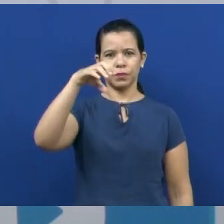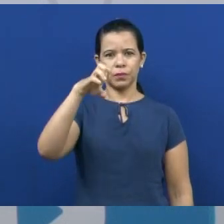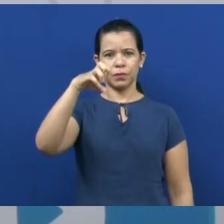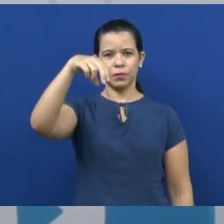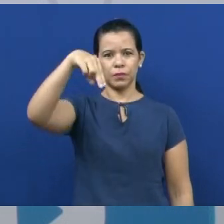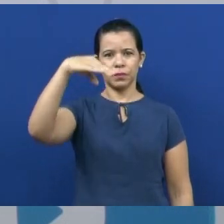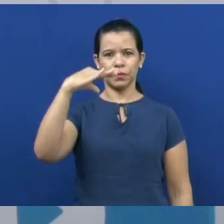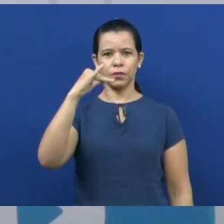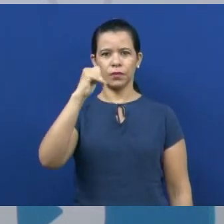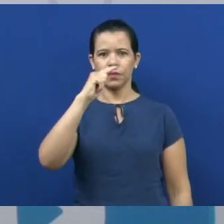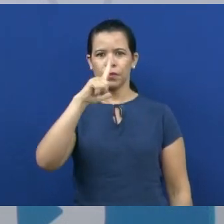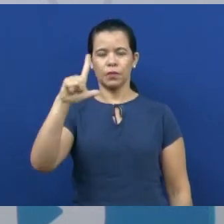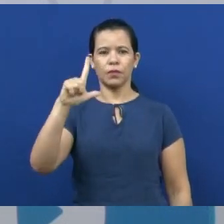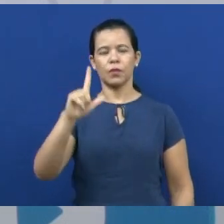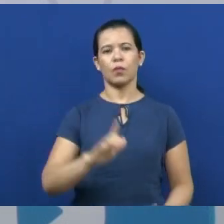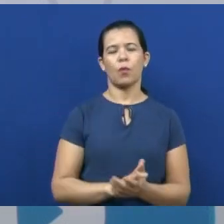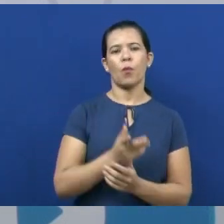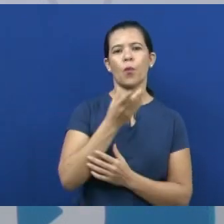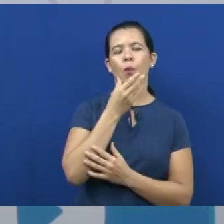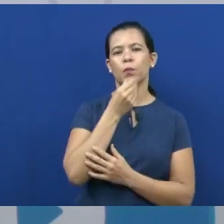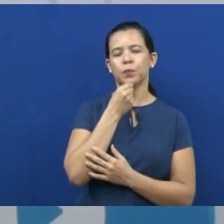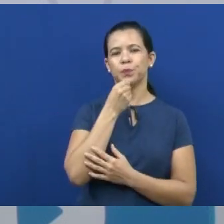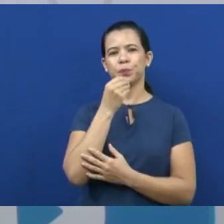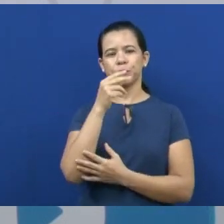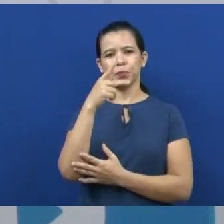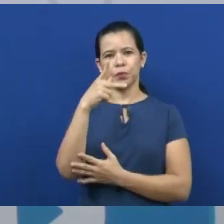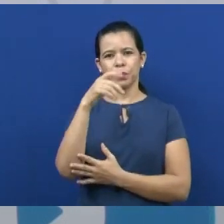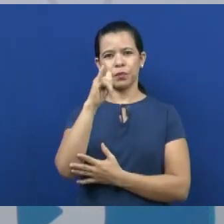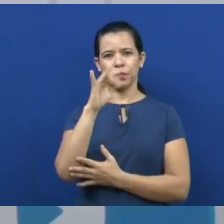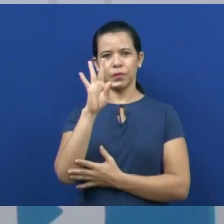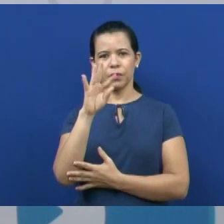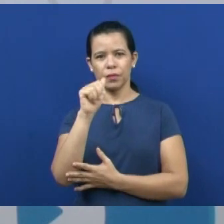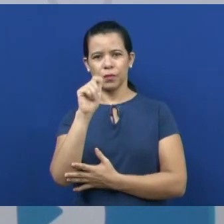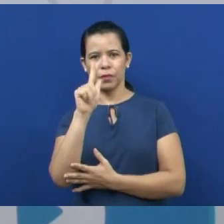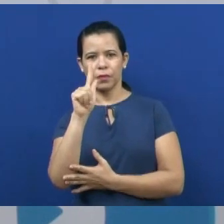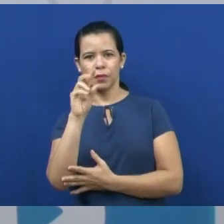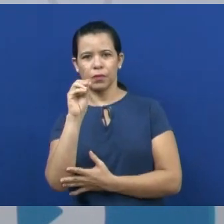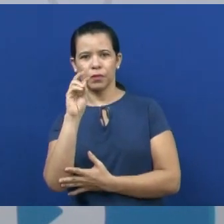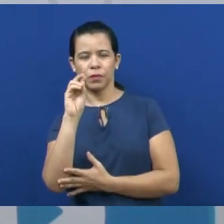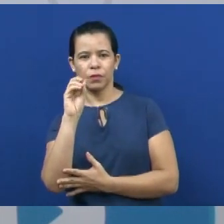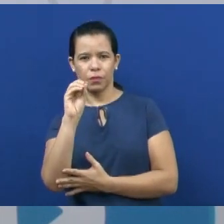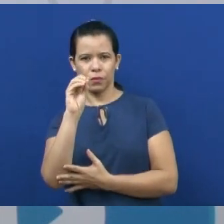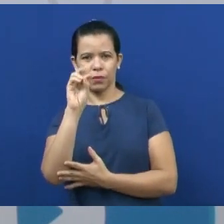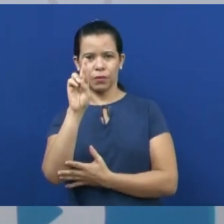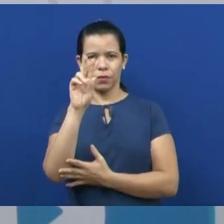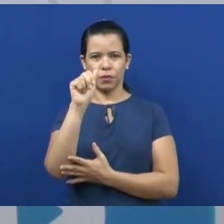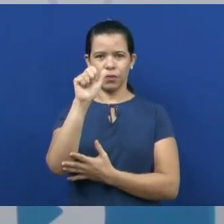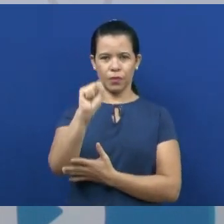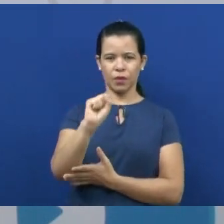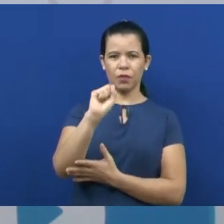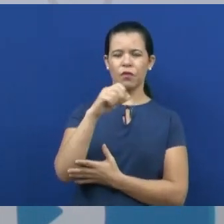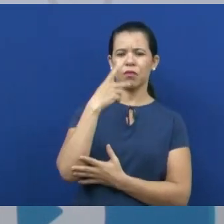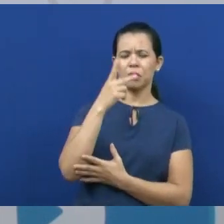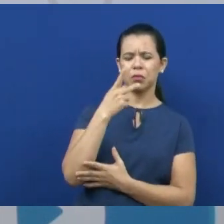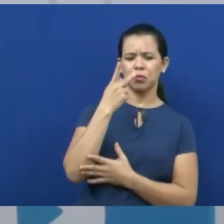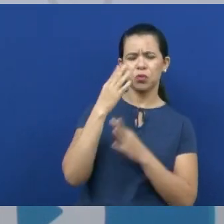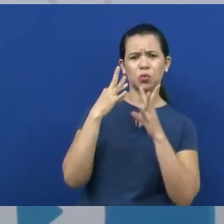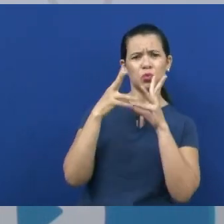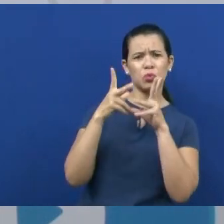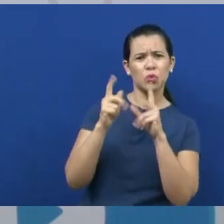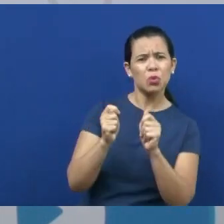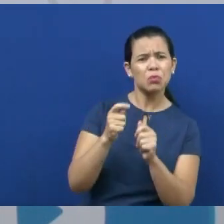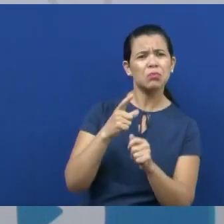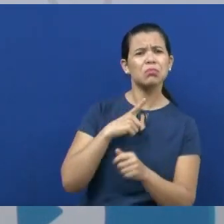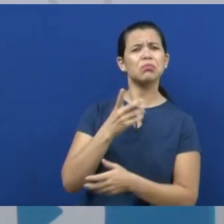tudo é número. Vocês concordam com isso? Sim ou não? Bem, segundo